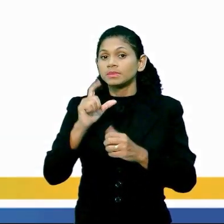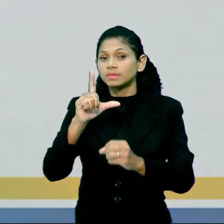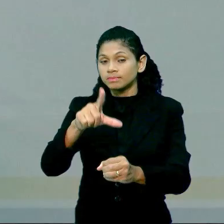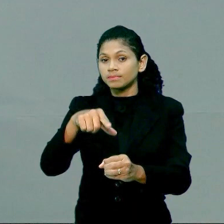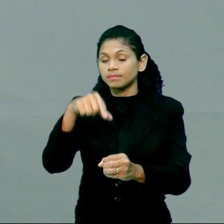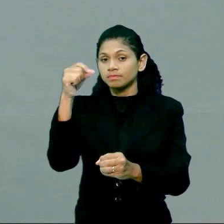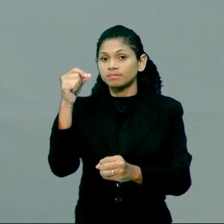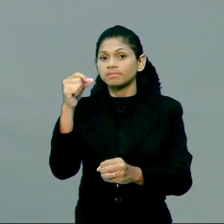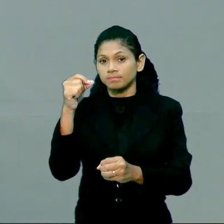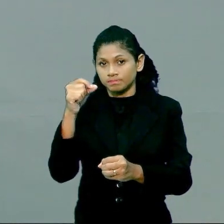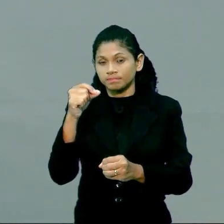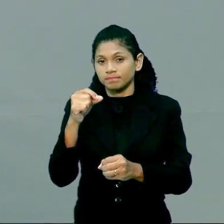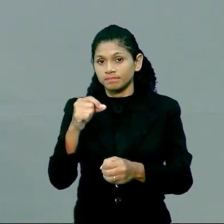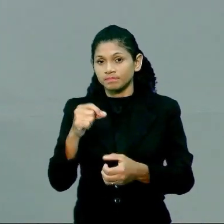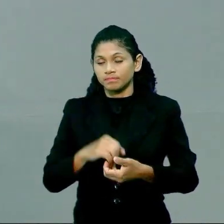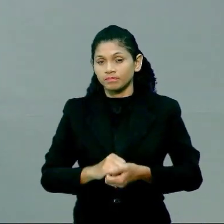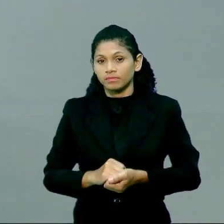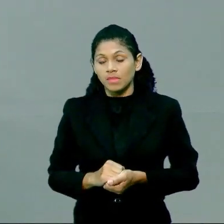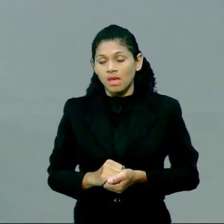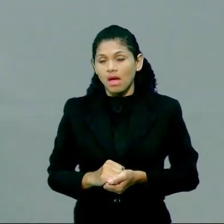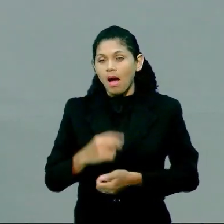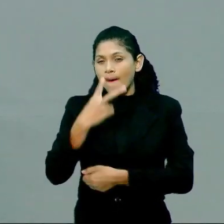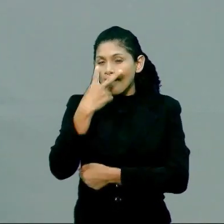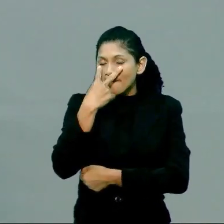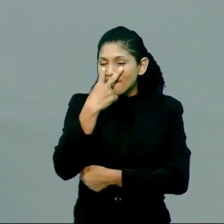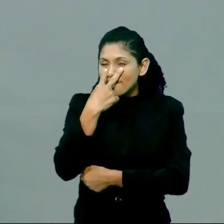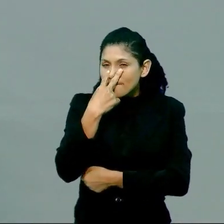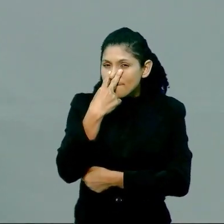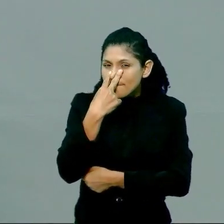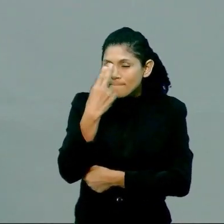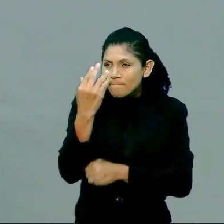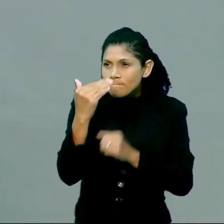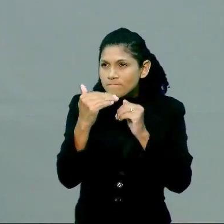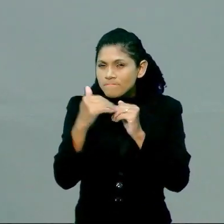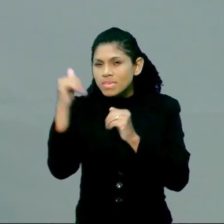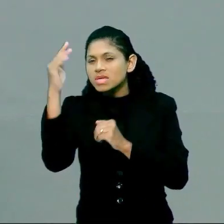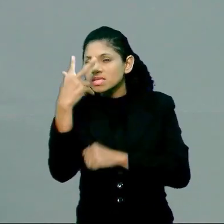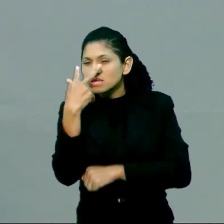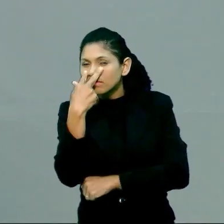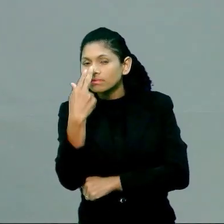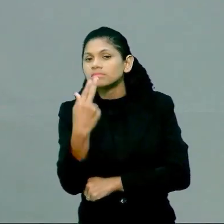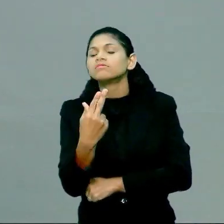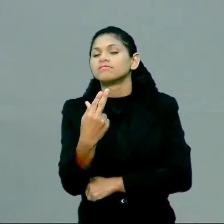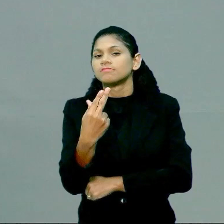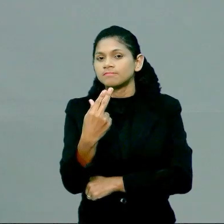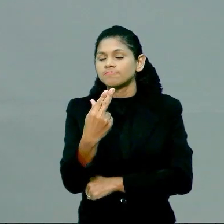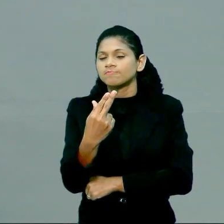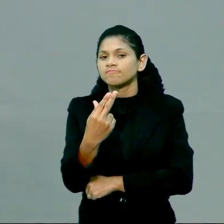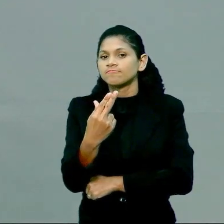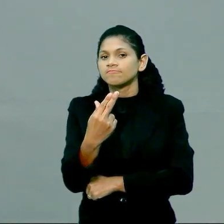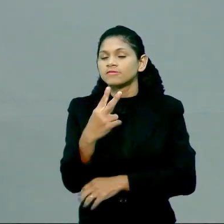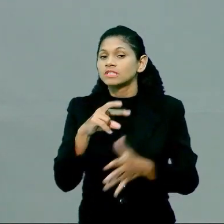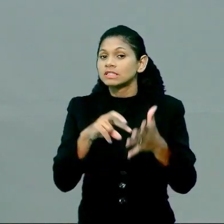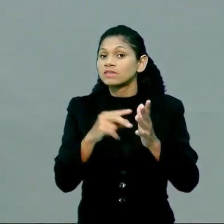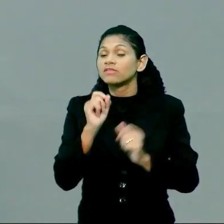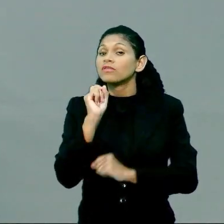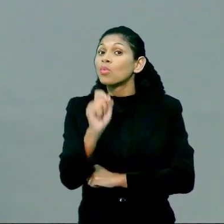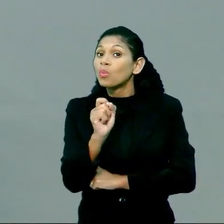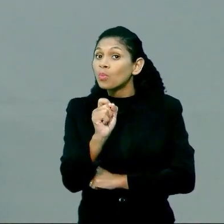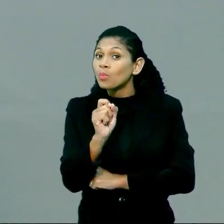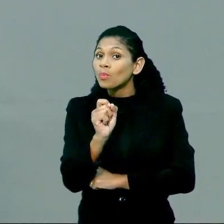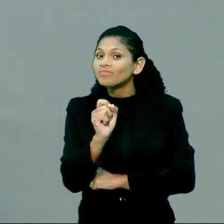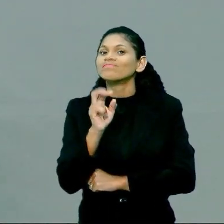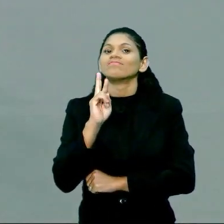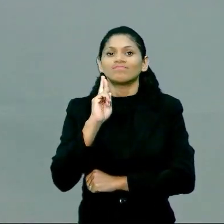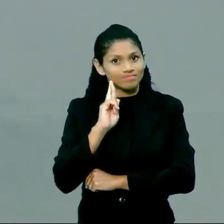mais a ver é a minha possível resposta, tá? Você fazendo isso, a chance de você acertar, ela fica entre 80% a